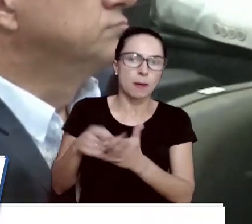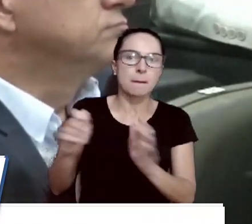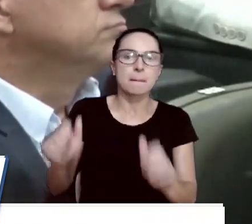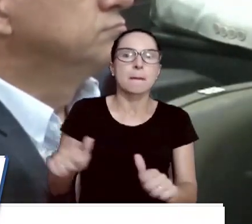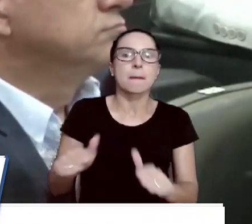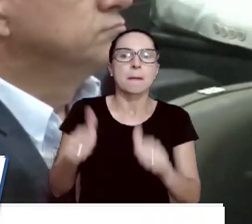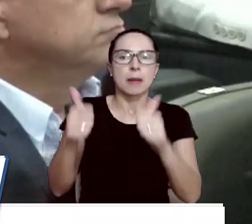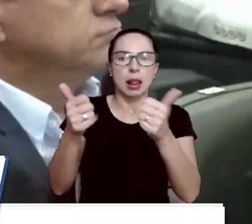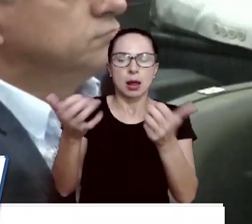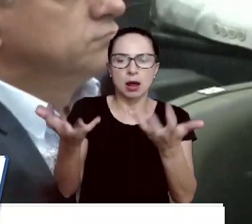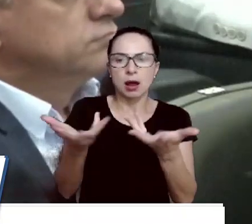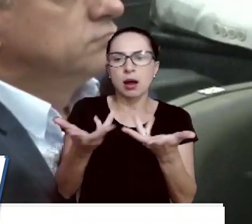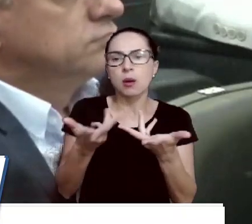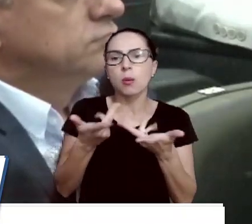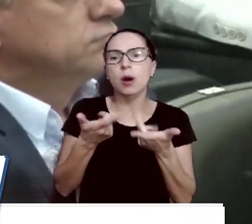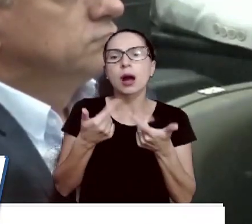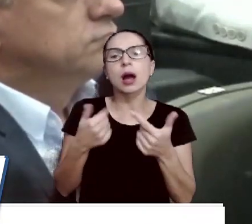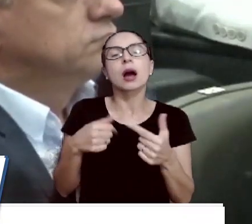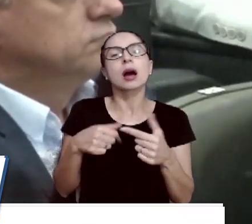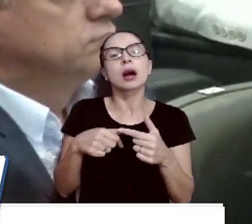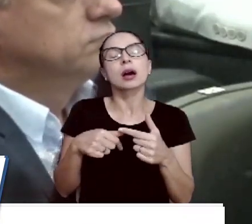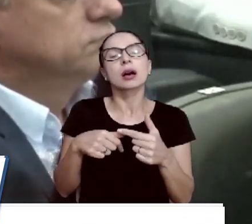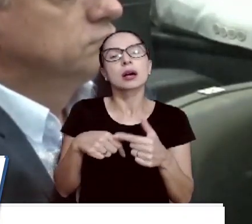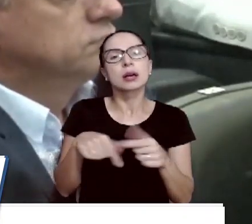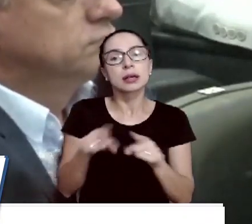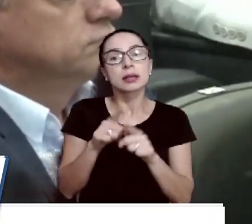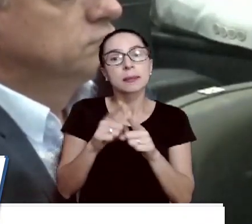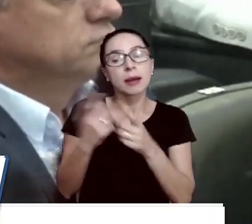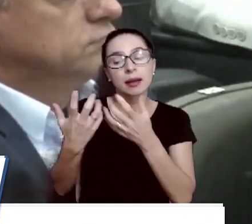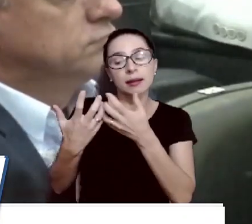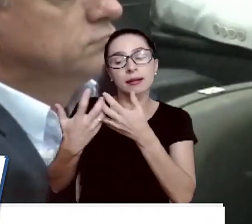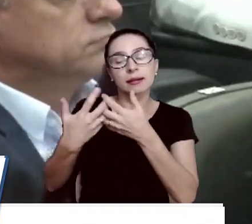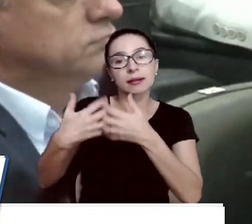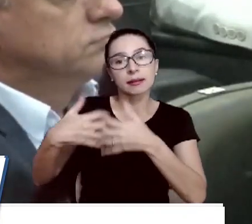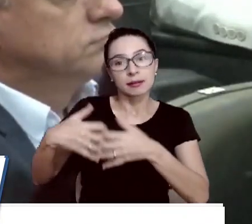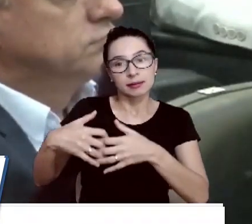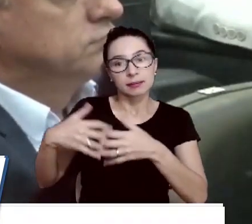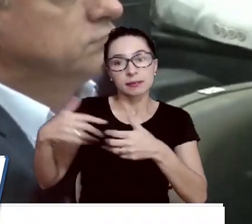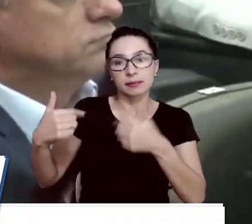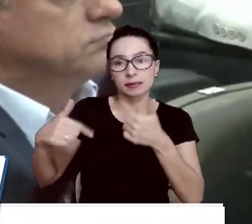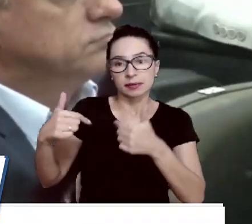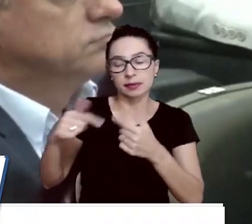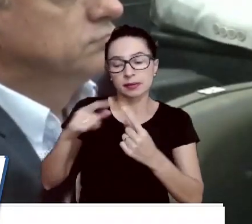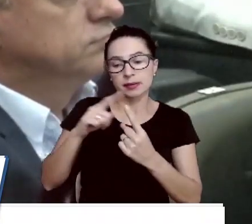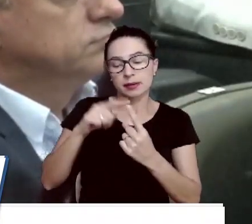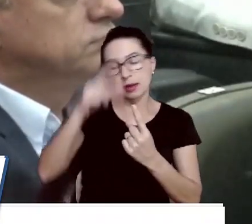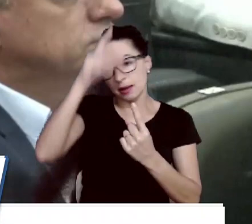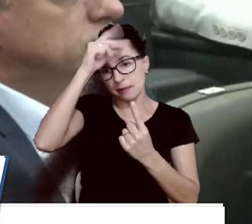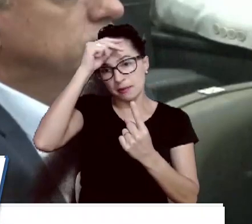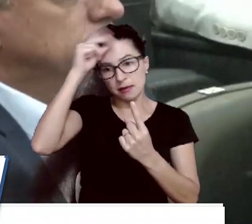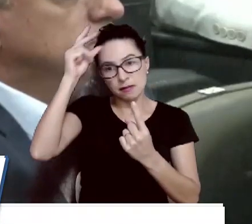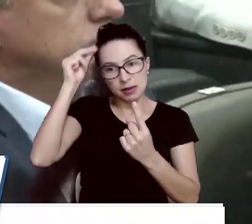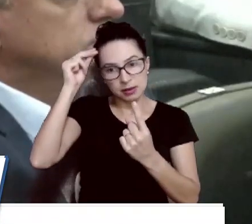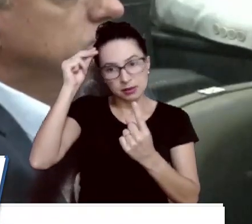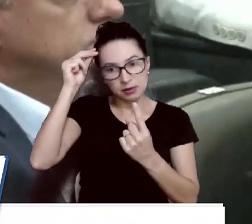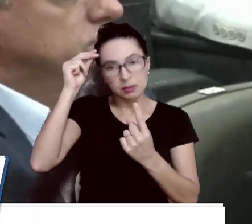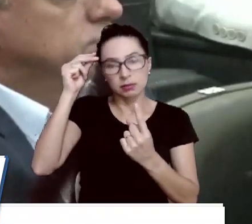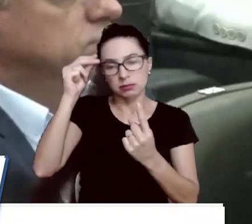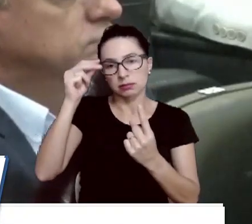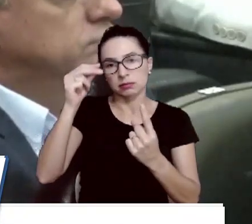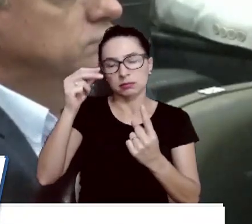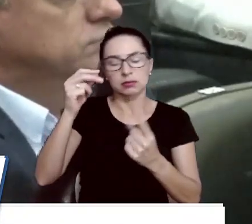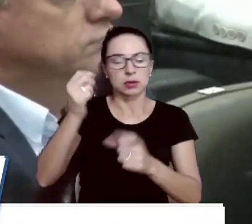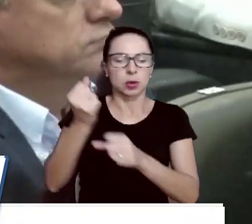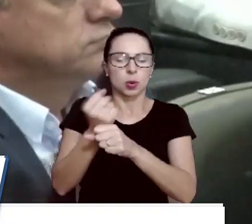e ter sincronia no trabalho entre a prefeitura, com a sua execução